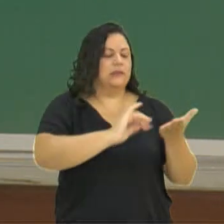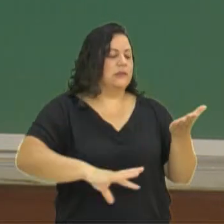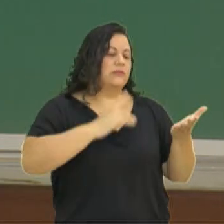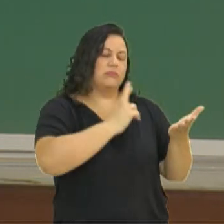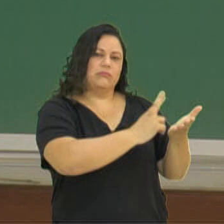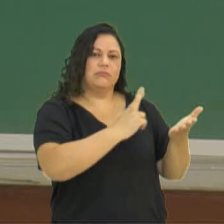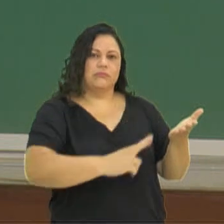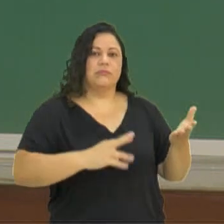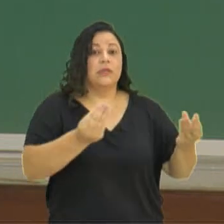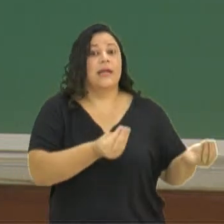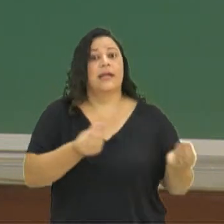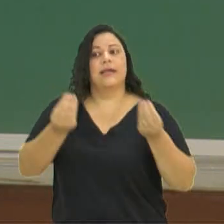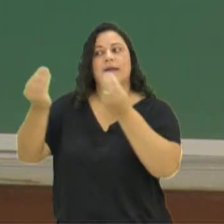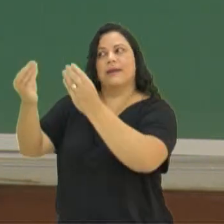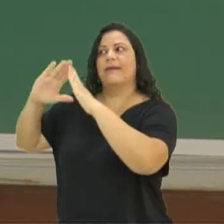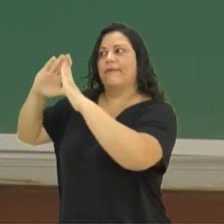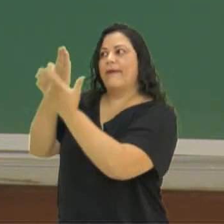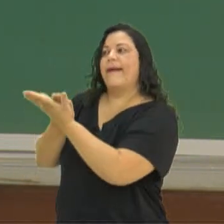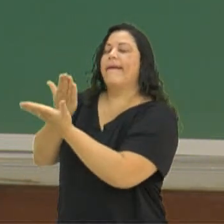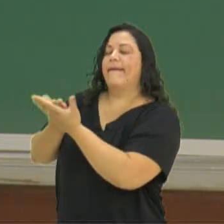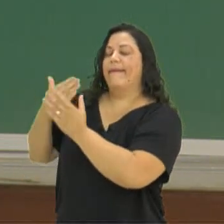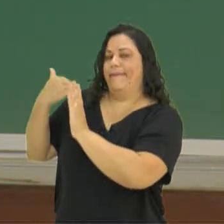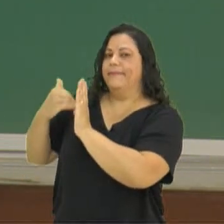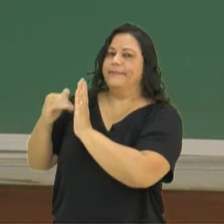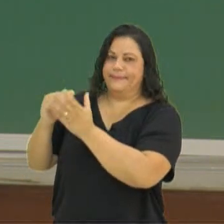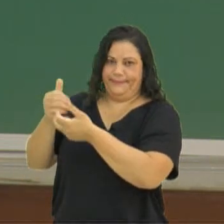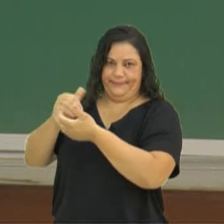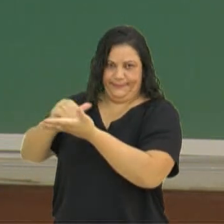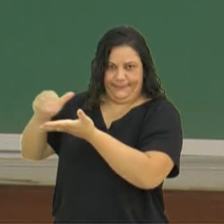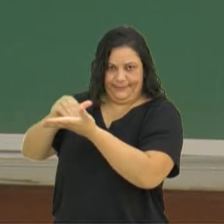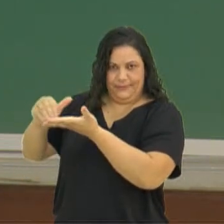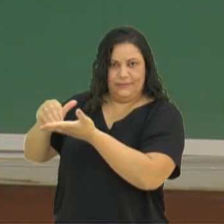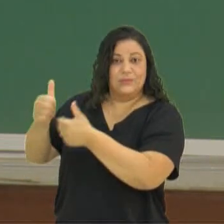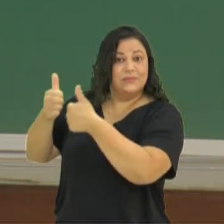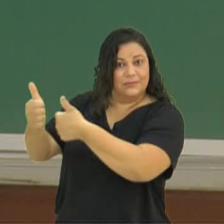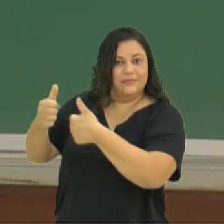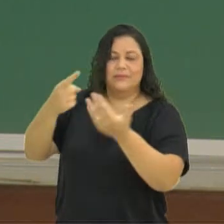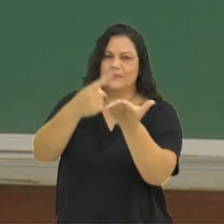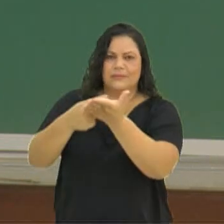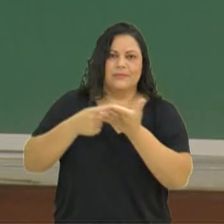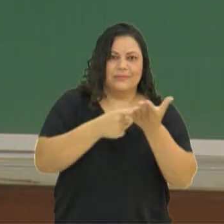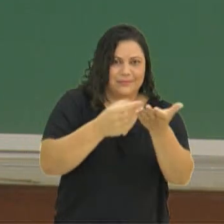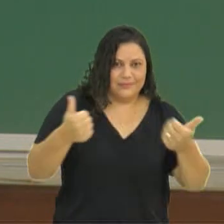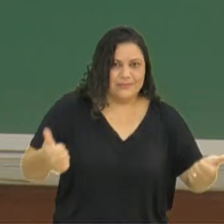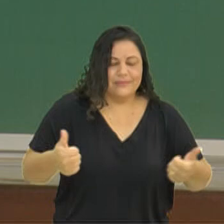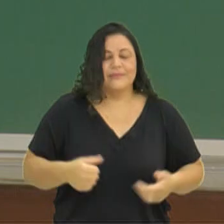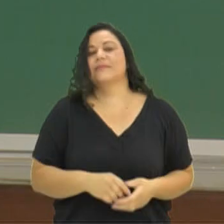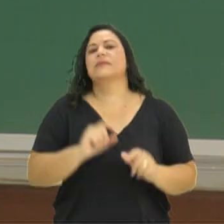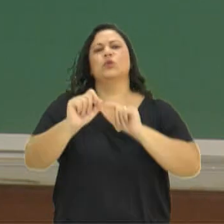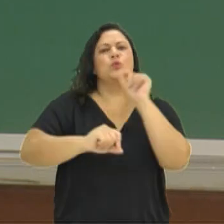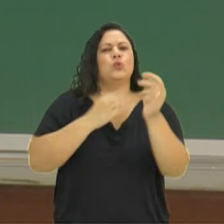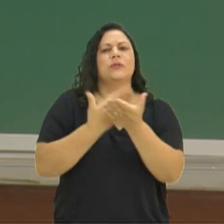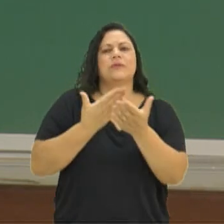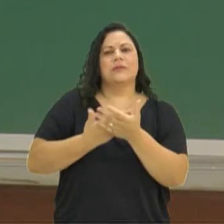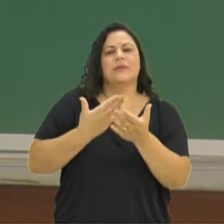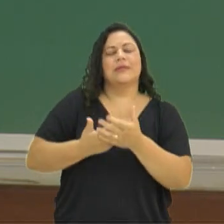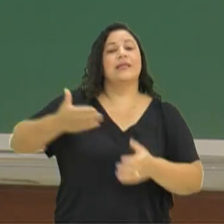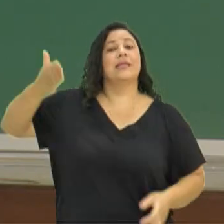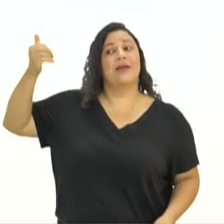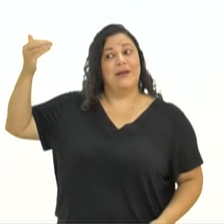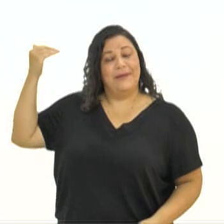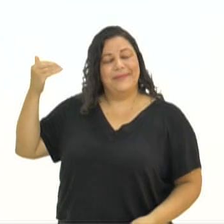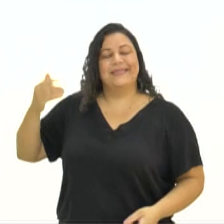atividades e levá-las lá na secretaria da sua escola. Combinado? Vamos ver o que foi visto na aula passada? Então,